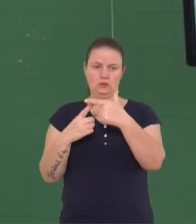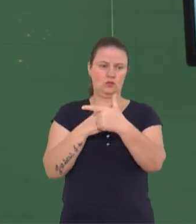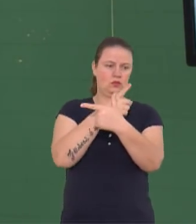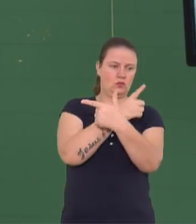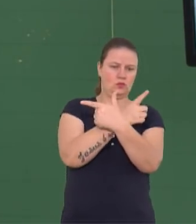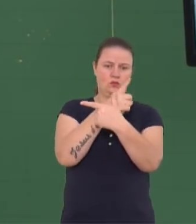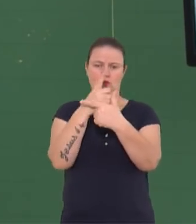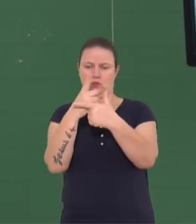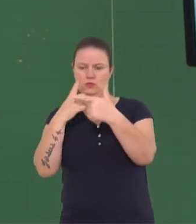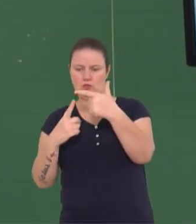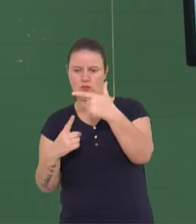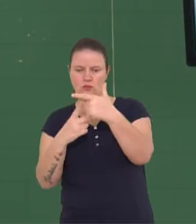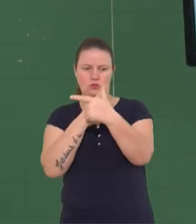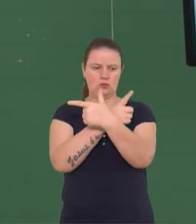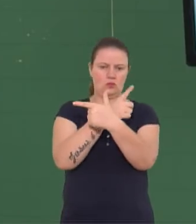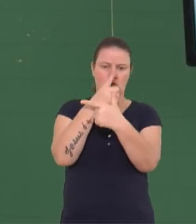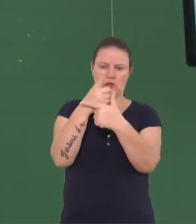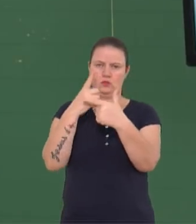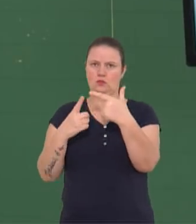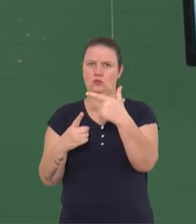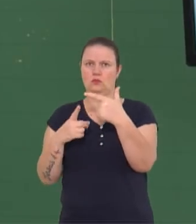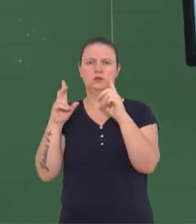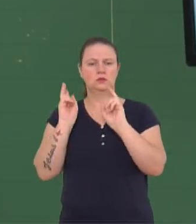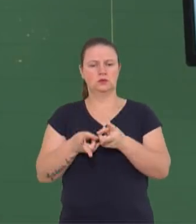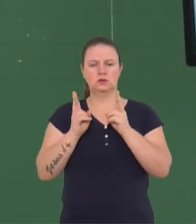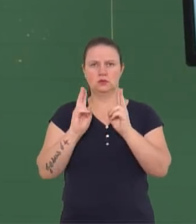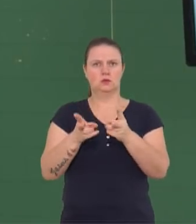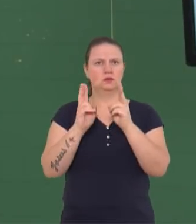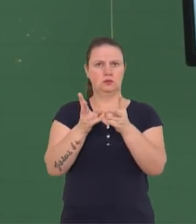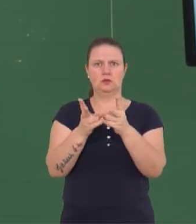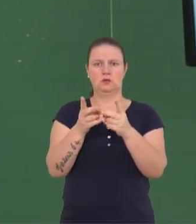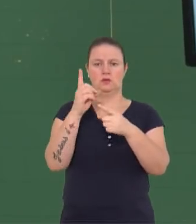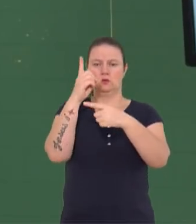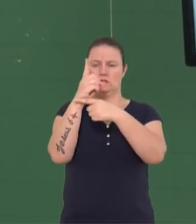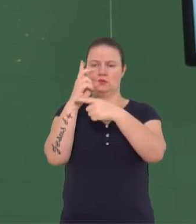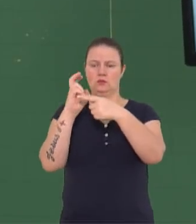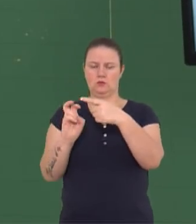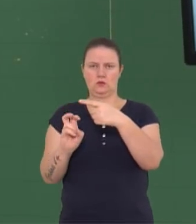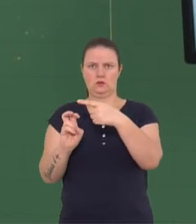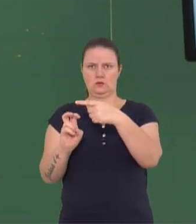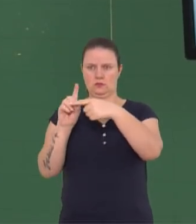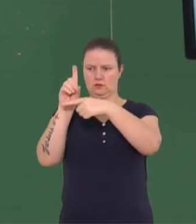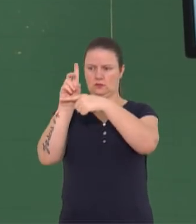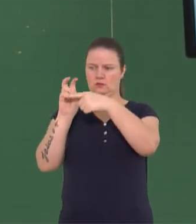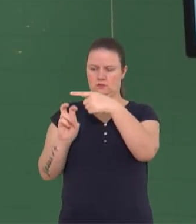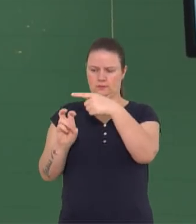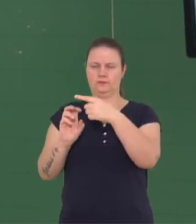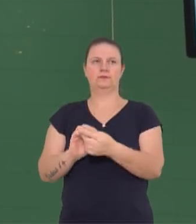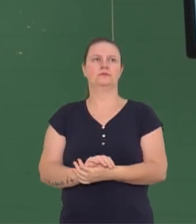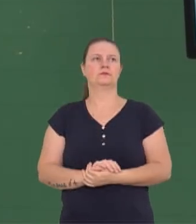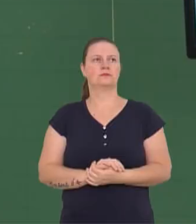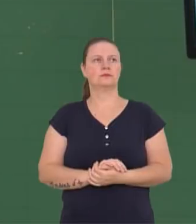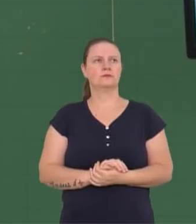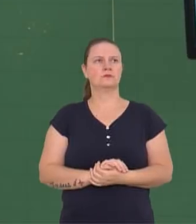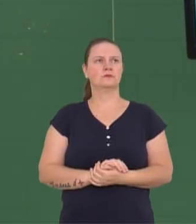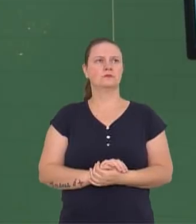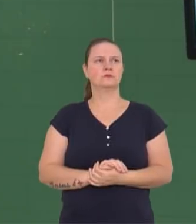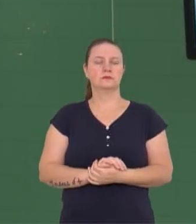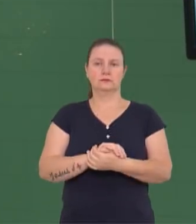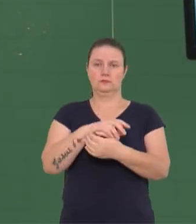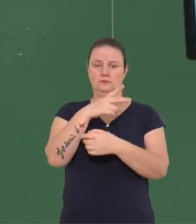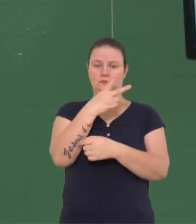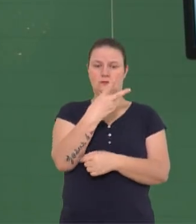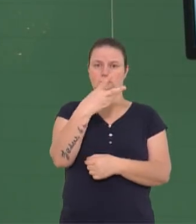seja, se eu dividir todo mundo por 1, vai sempre dar 1/5. Então, eu cheguei na menor fração possível.